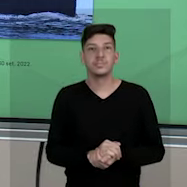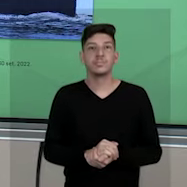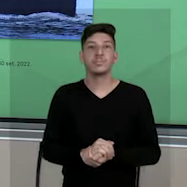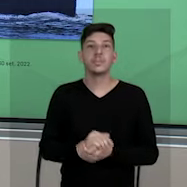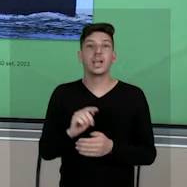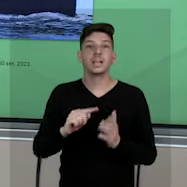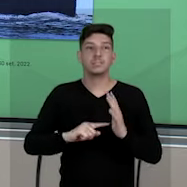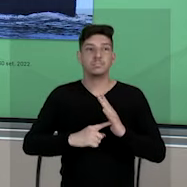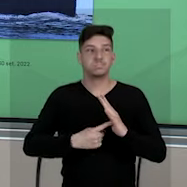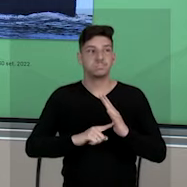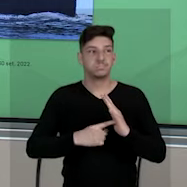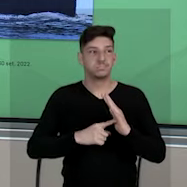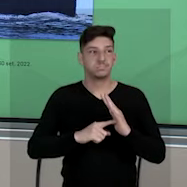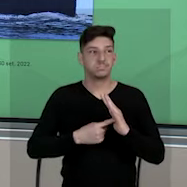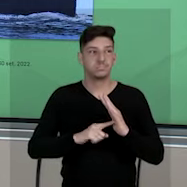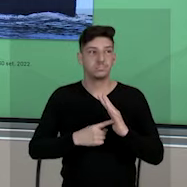foram